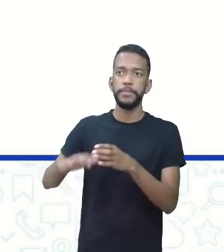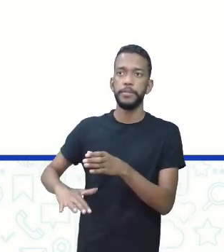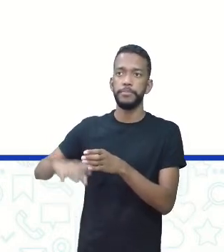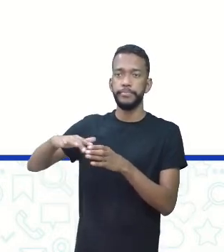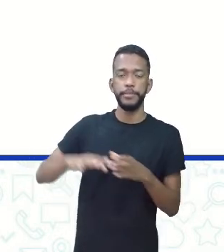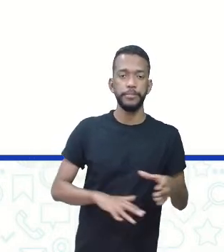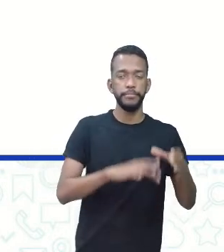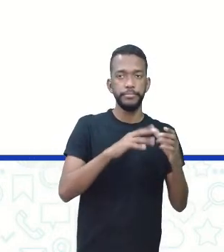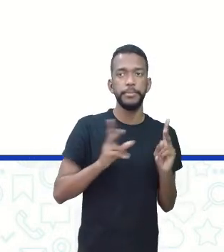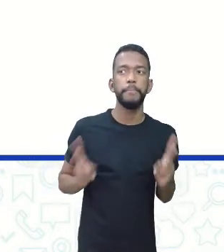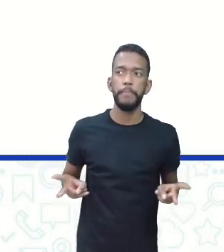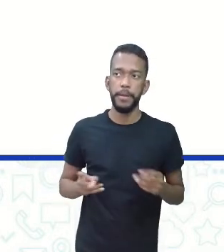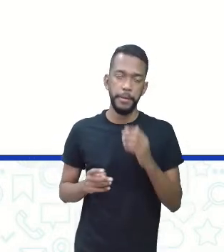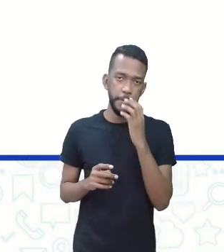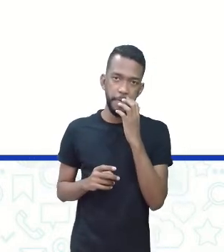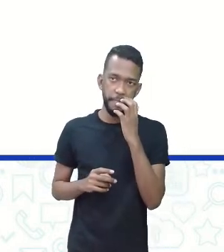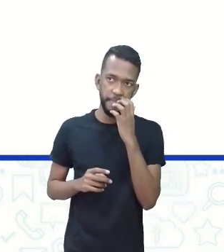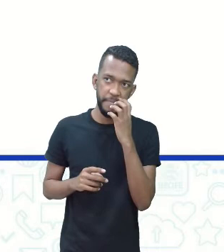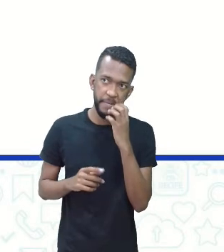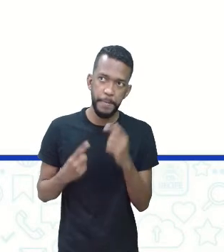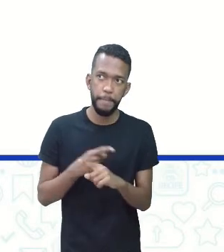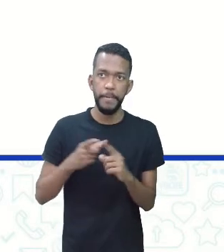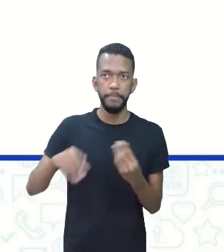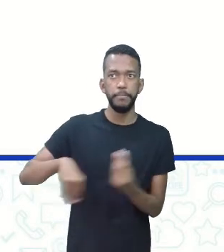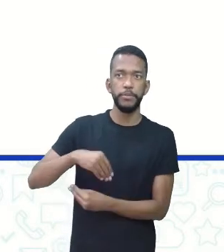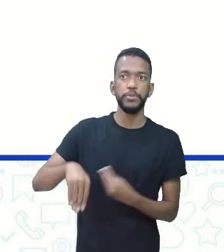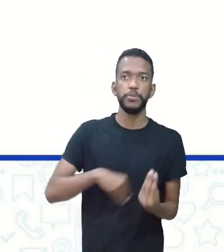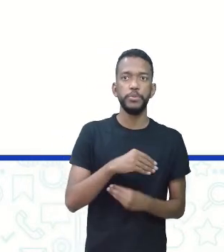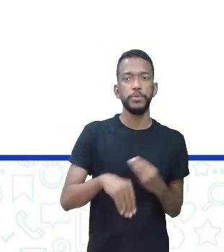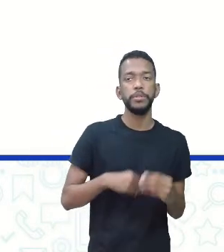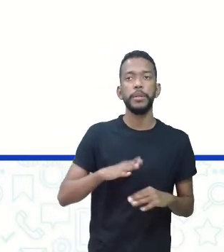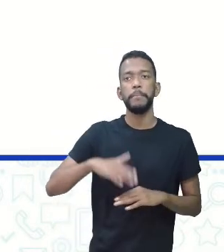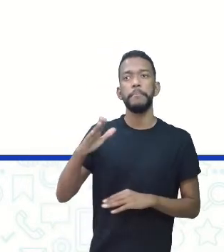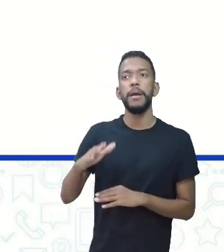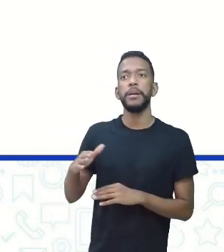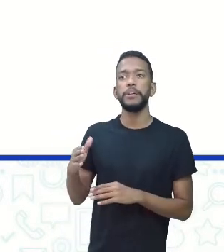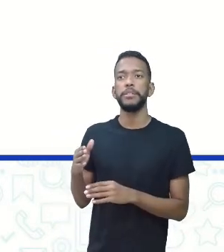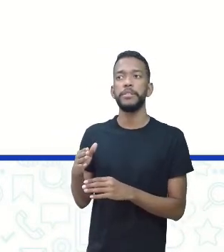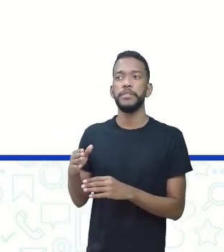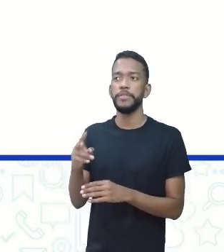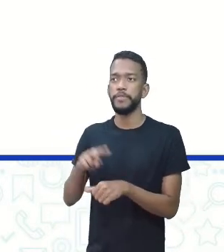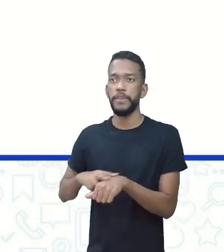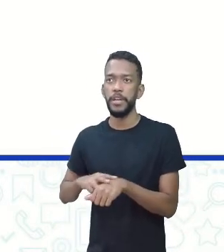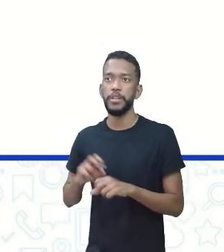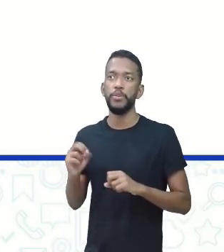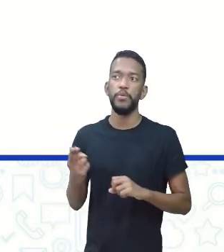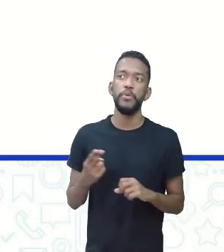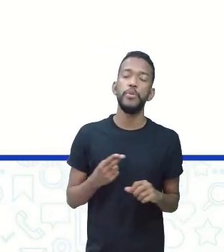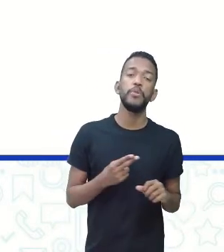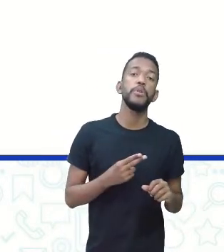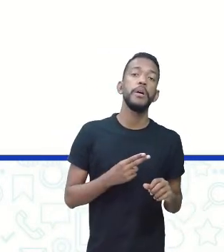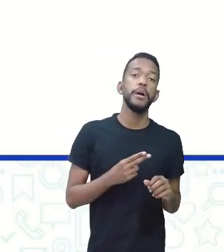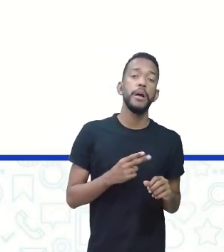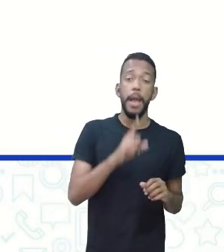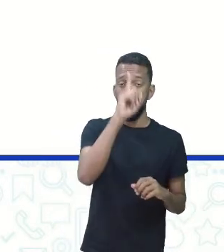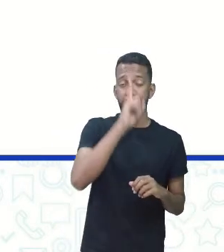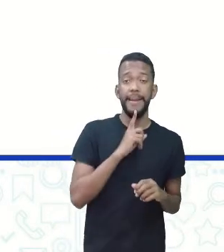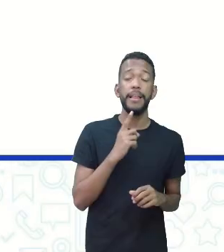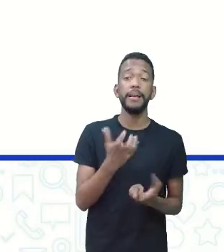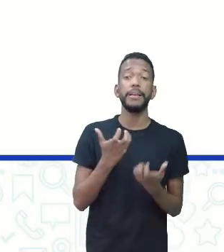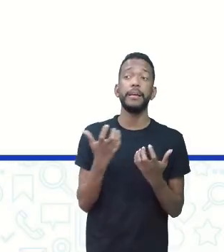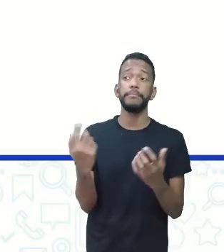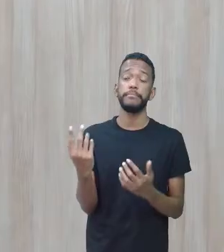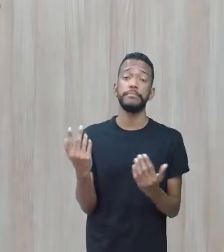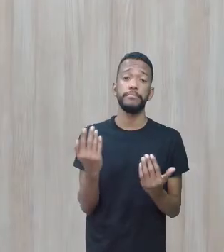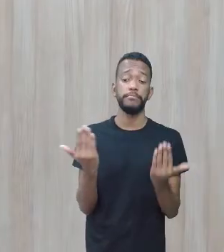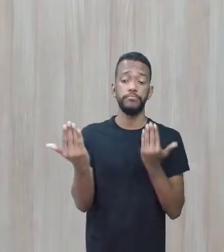medida de capacidade, perdão. Nessa mistura, há mais tinta verde ou mais tinta amarela? Então, ele quer que a gente compare, né?